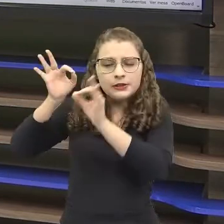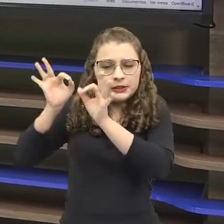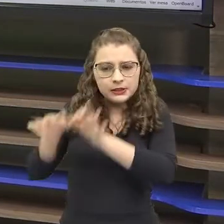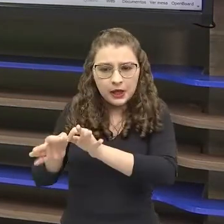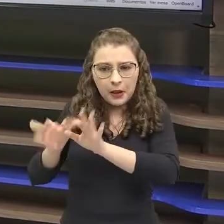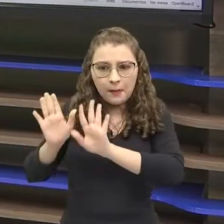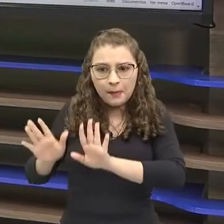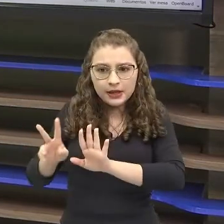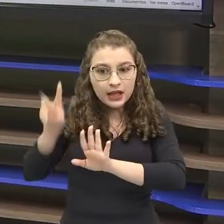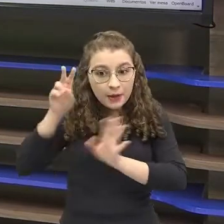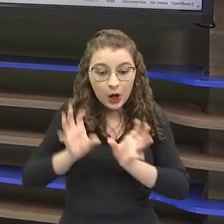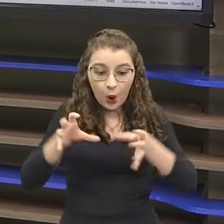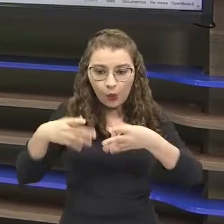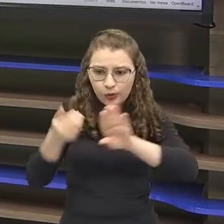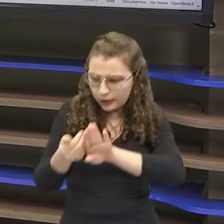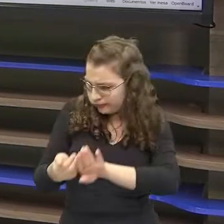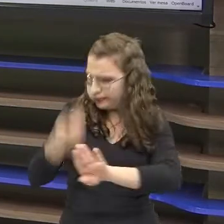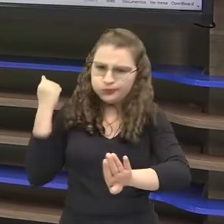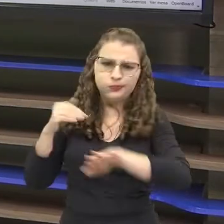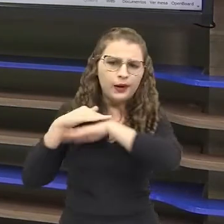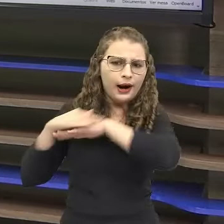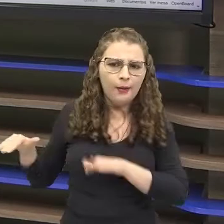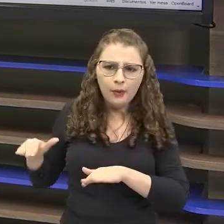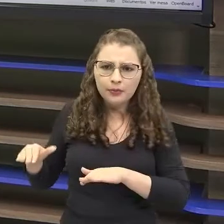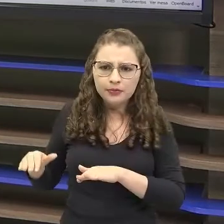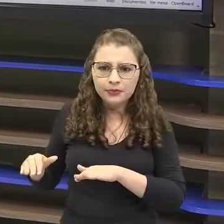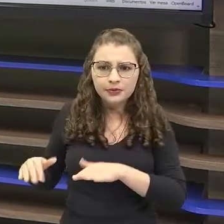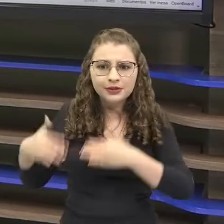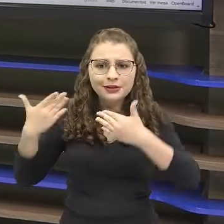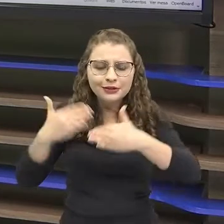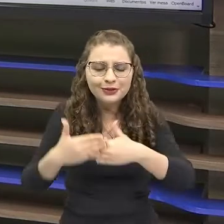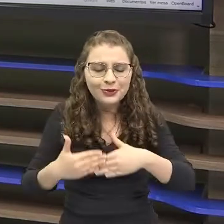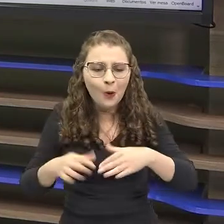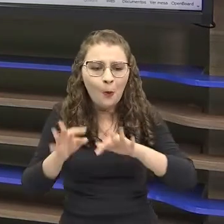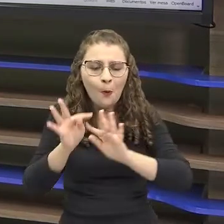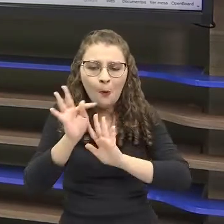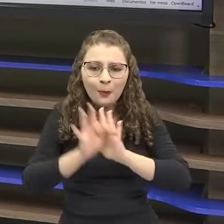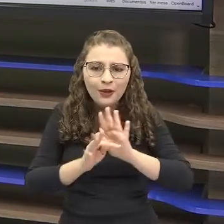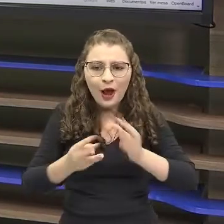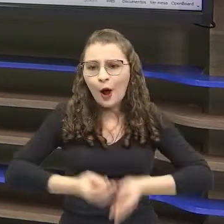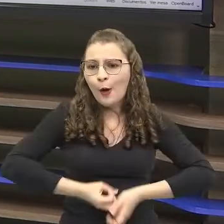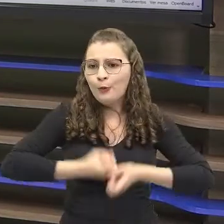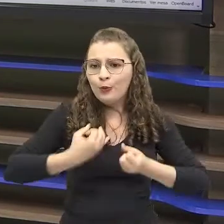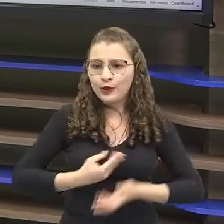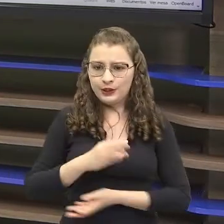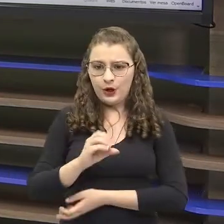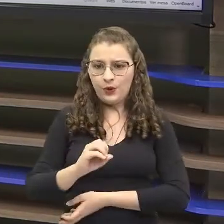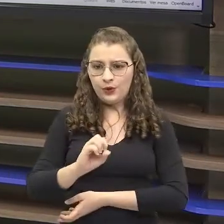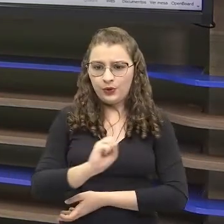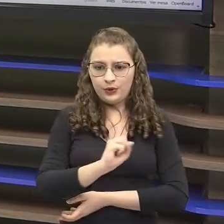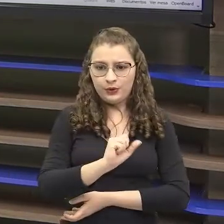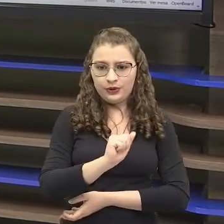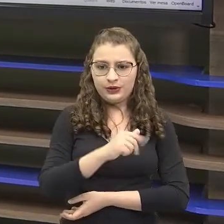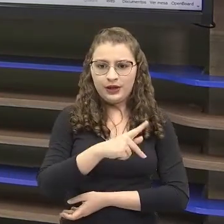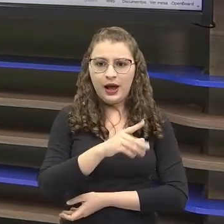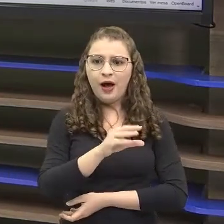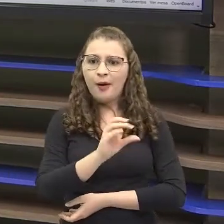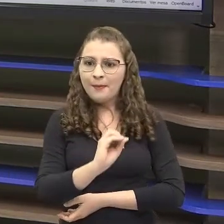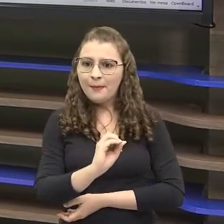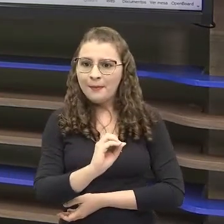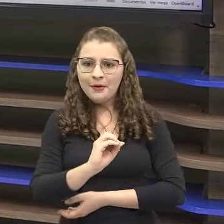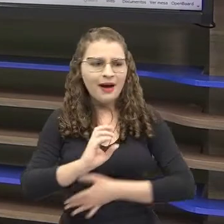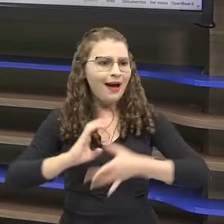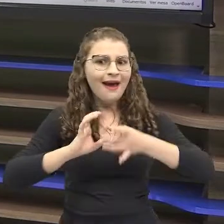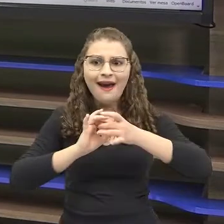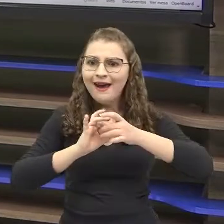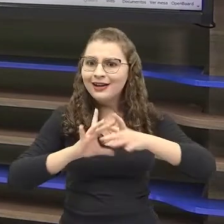para romper com isso, romper com o parnasiano, esse texto ele não tem rima, né? Ele tem versos brancos, ele é livre,